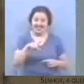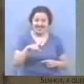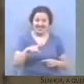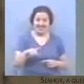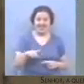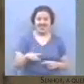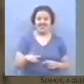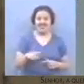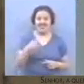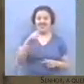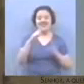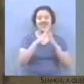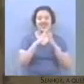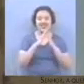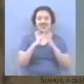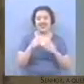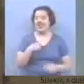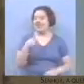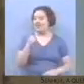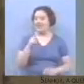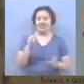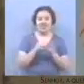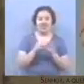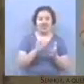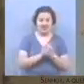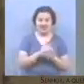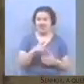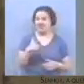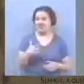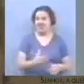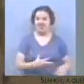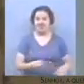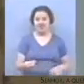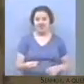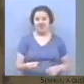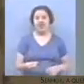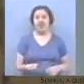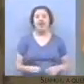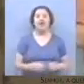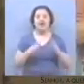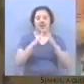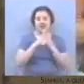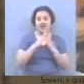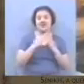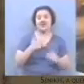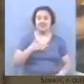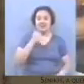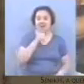Graças a Deus, não sou casado. Não tem sogra, não tem filho, não tem nada. Na casa da minha mãe eu vou uma vez por ano, quando